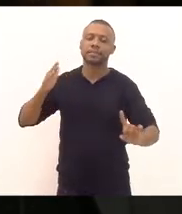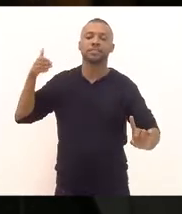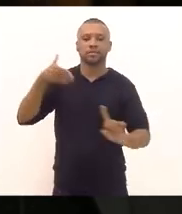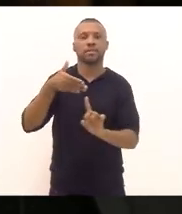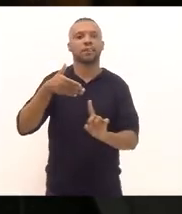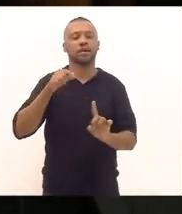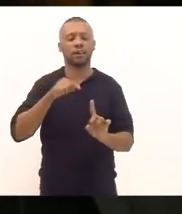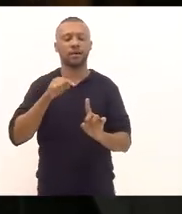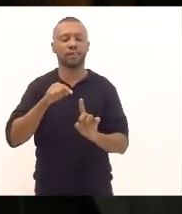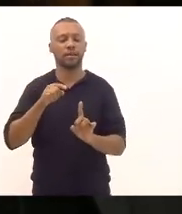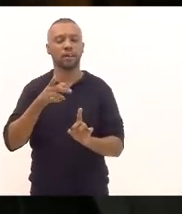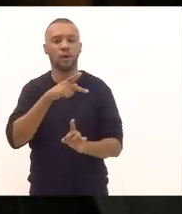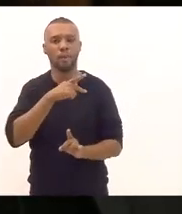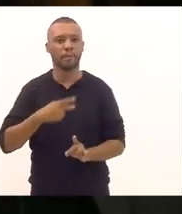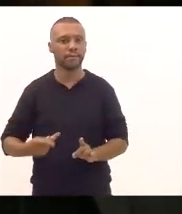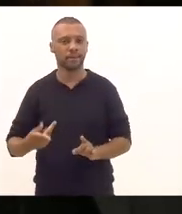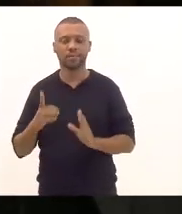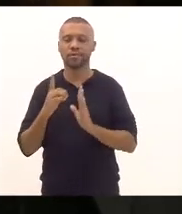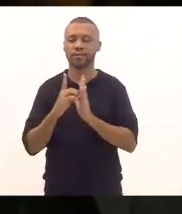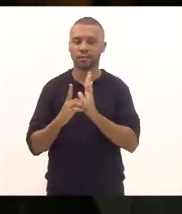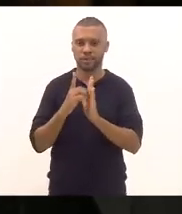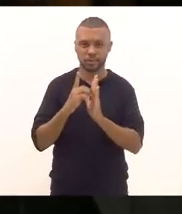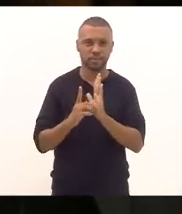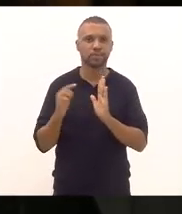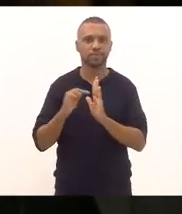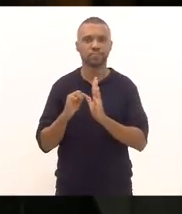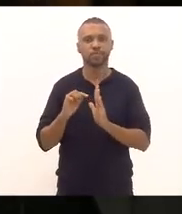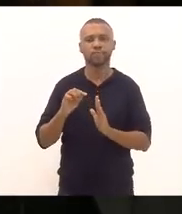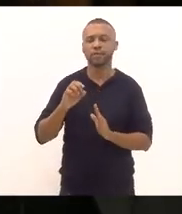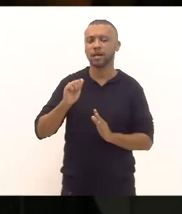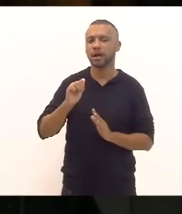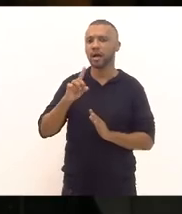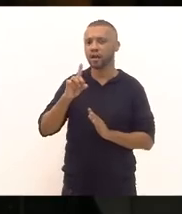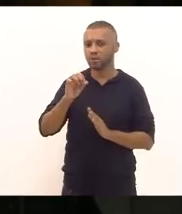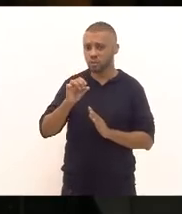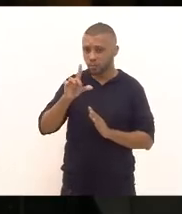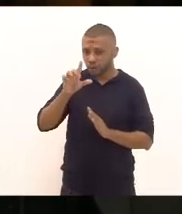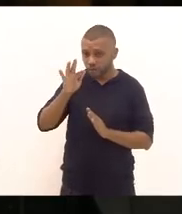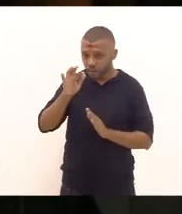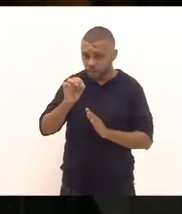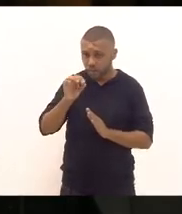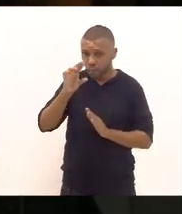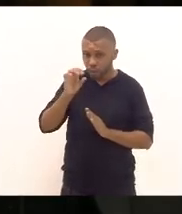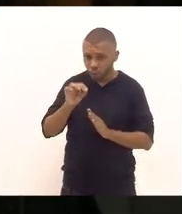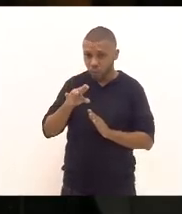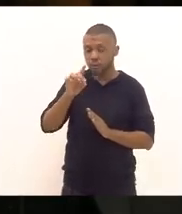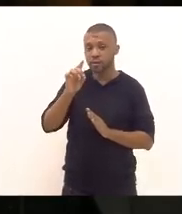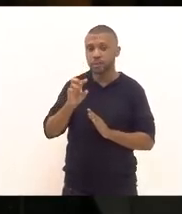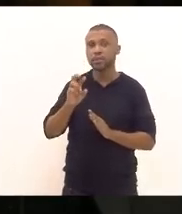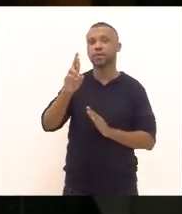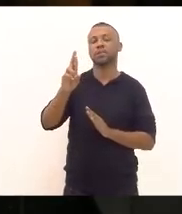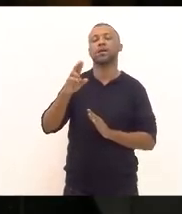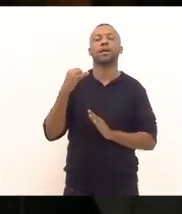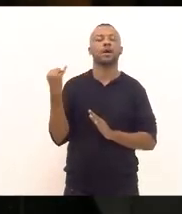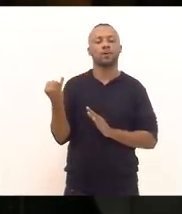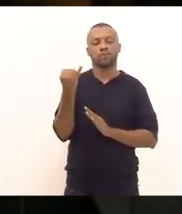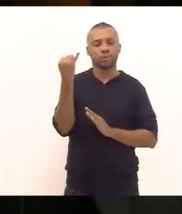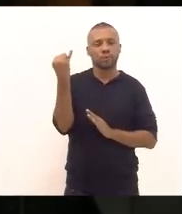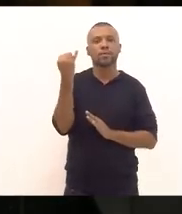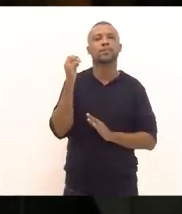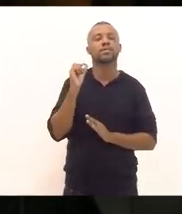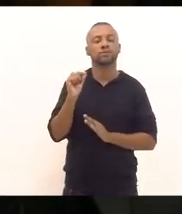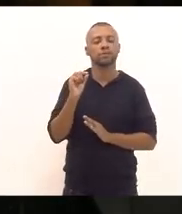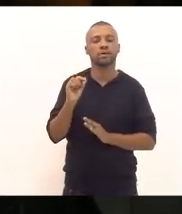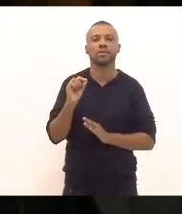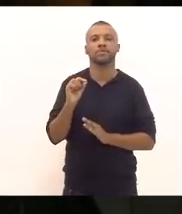Flávio ao presidente do Detran o senhor Adolfo Konder é muito importante é mesmo